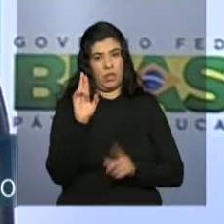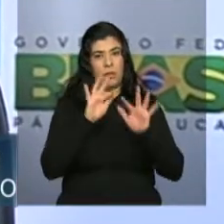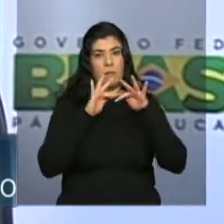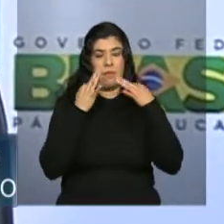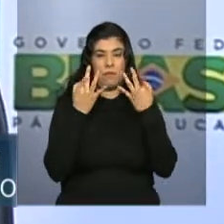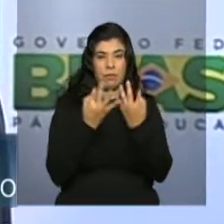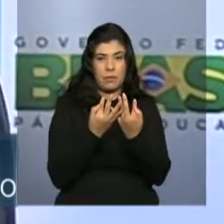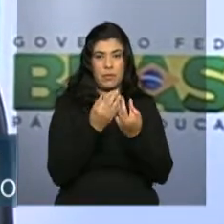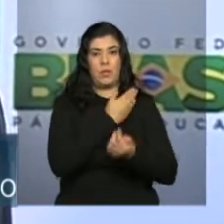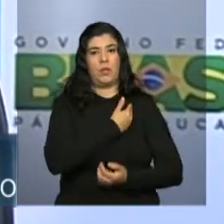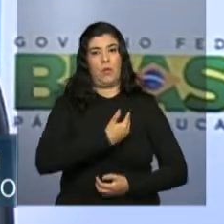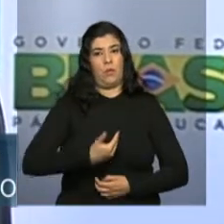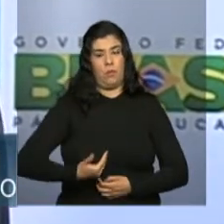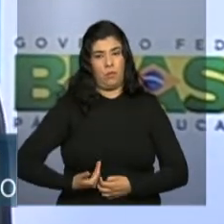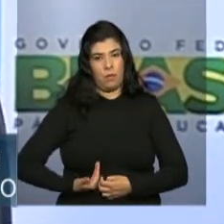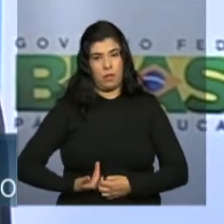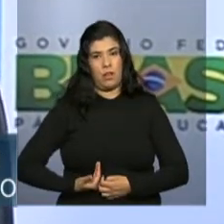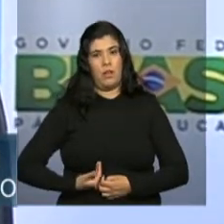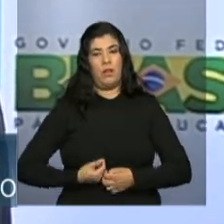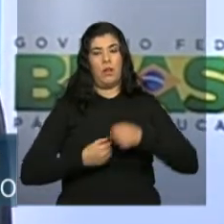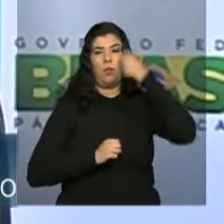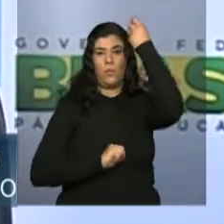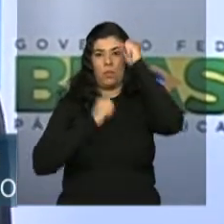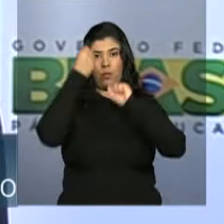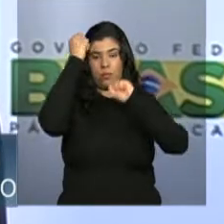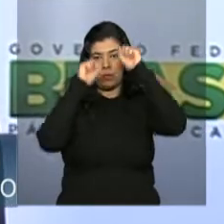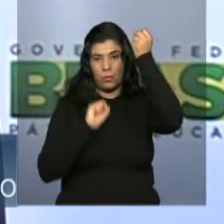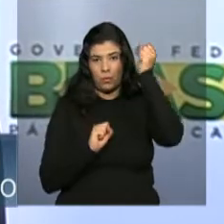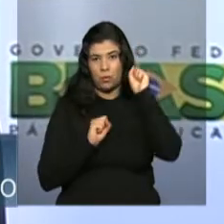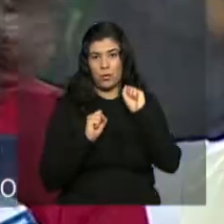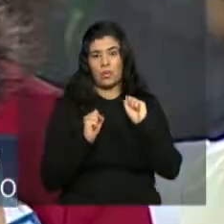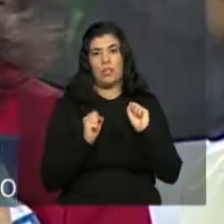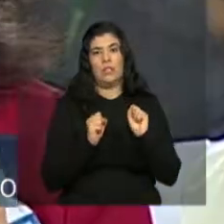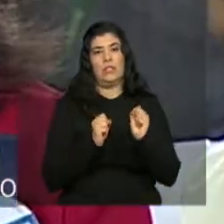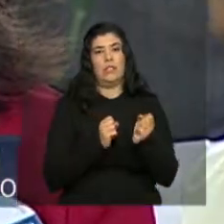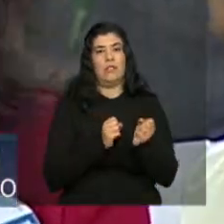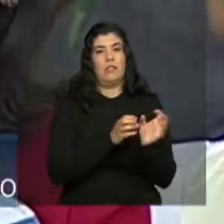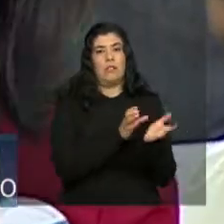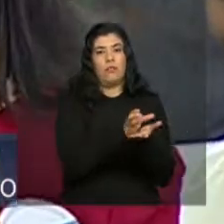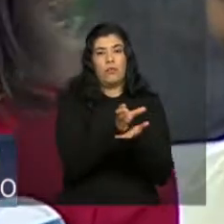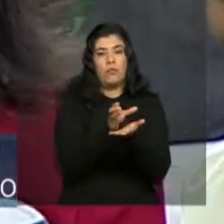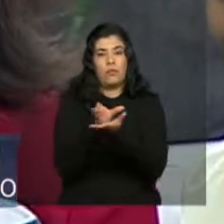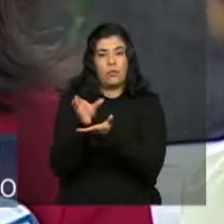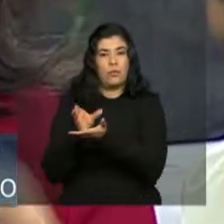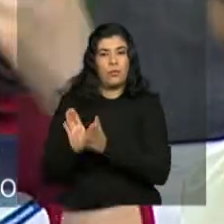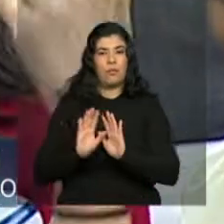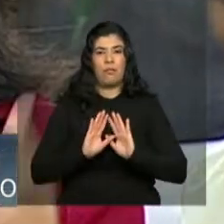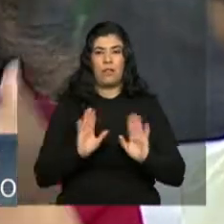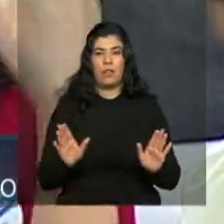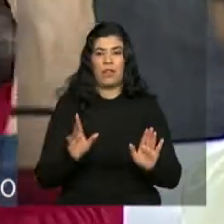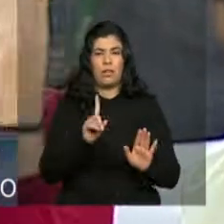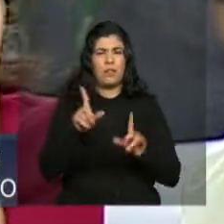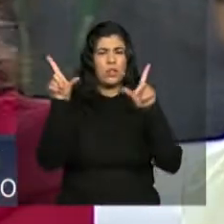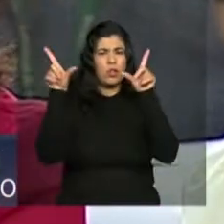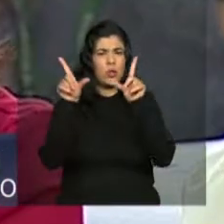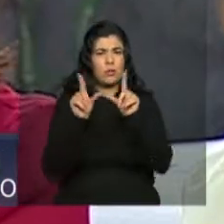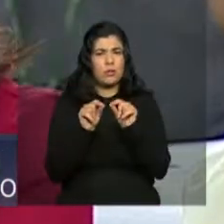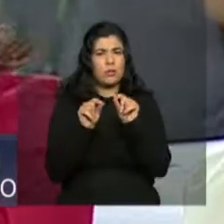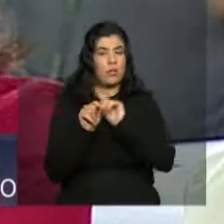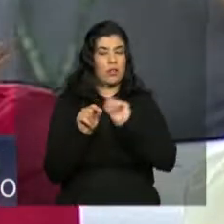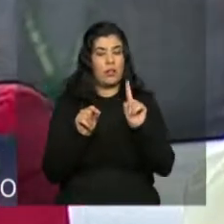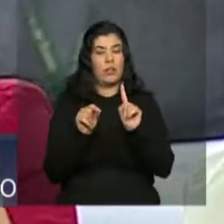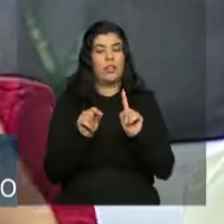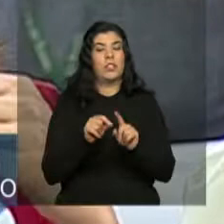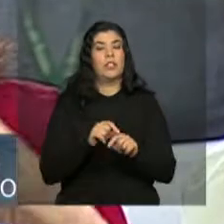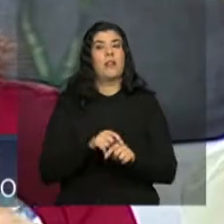os governos para os prestadores serviços que comprou medicamento não é que vai ficar vai reduzir é que deixa desligar